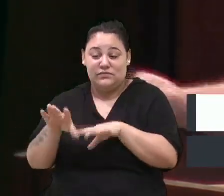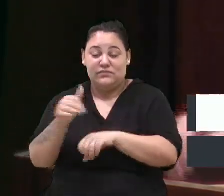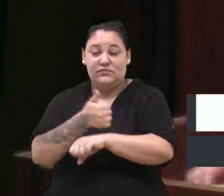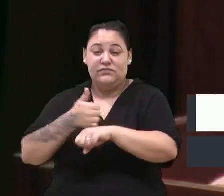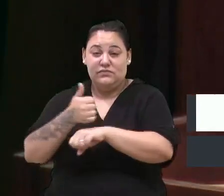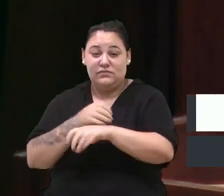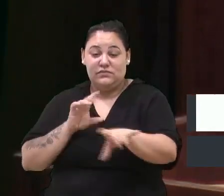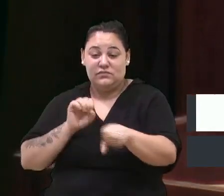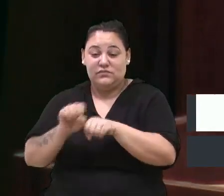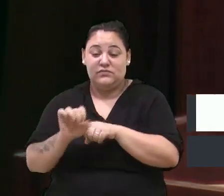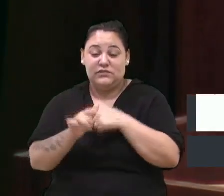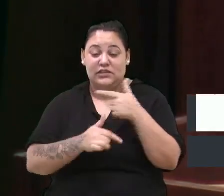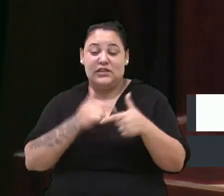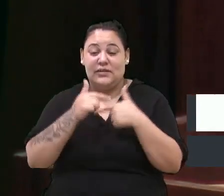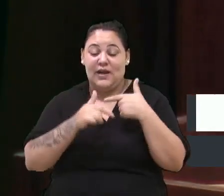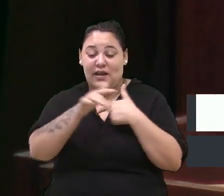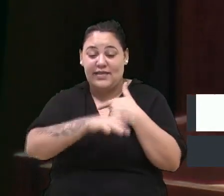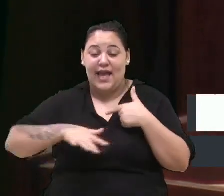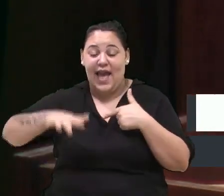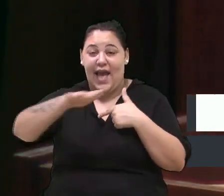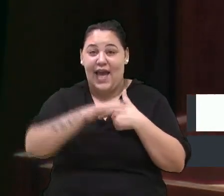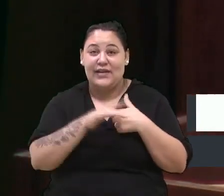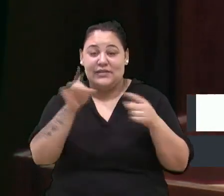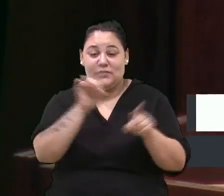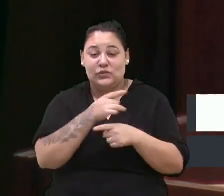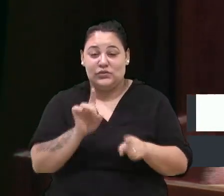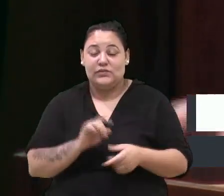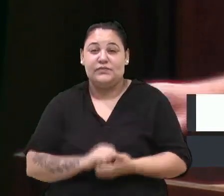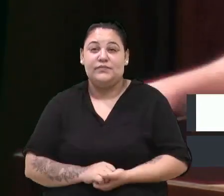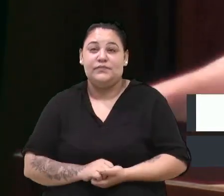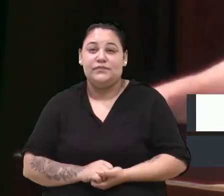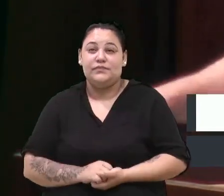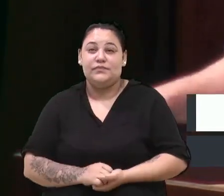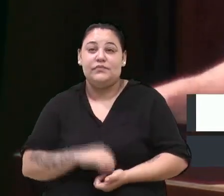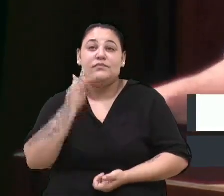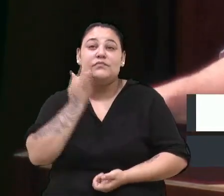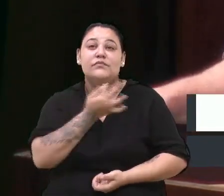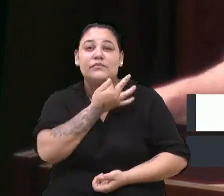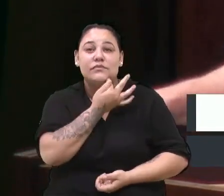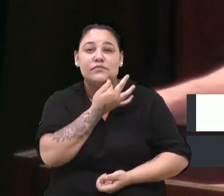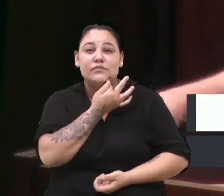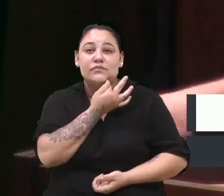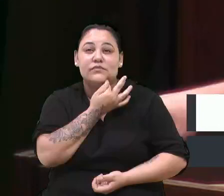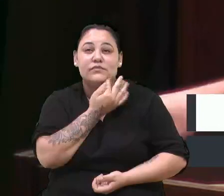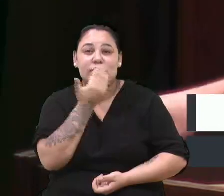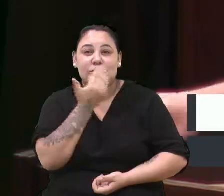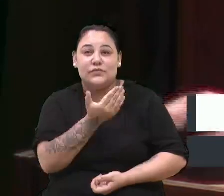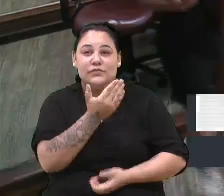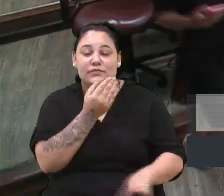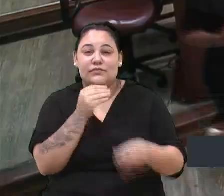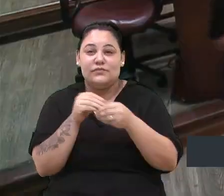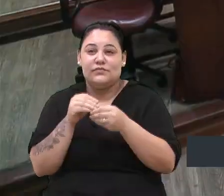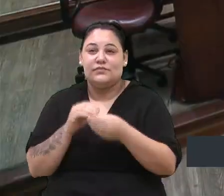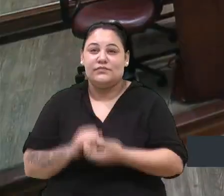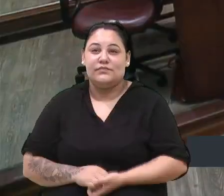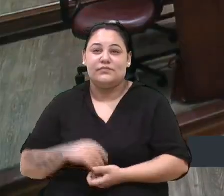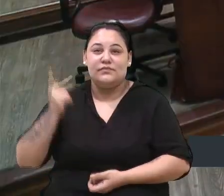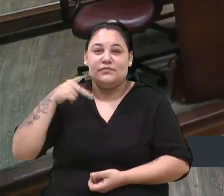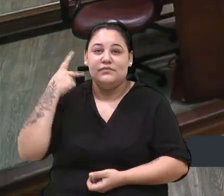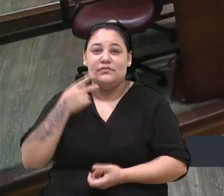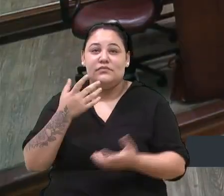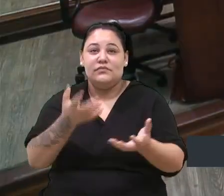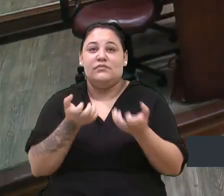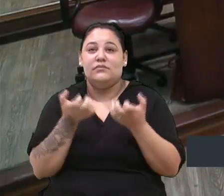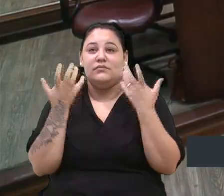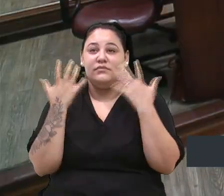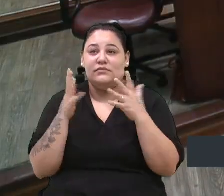que atuam na área musical. Uma parte, vereador. De imediato, vereador. Vereador, eu quero lhe parabenizar e dizer